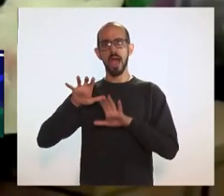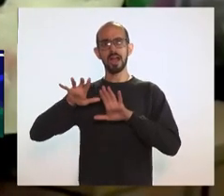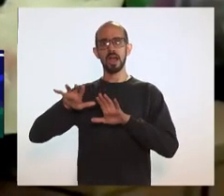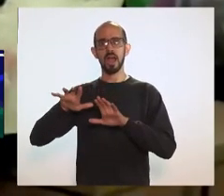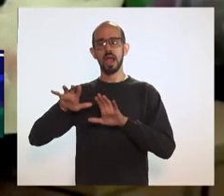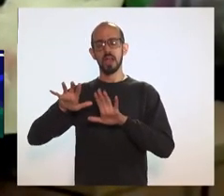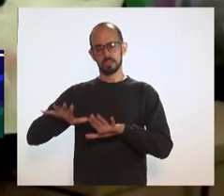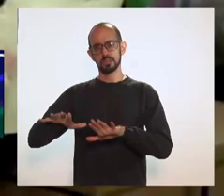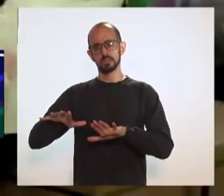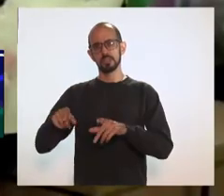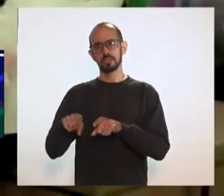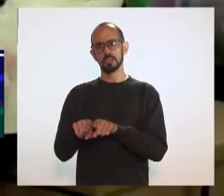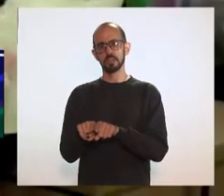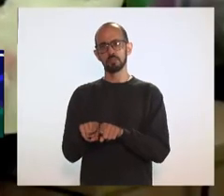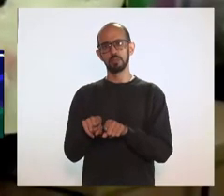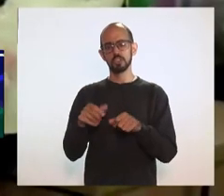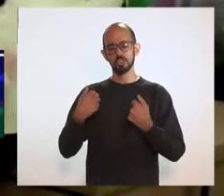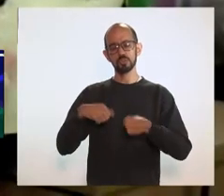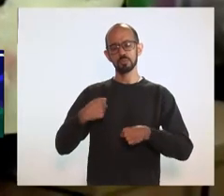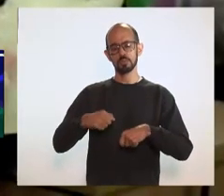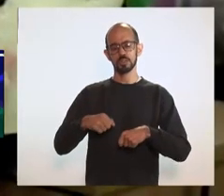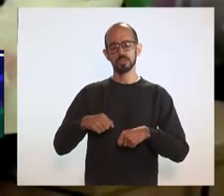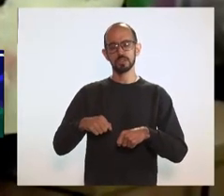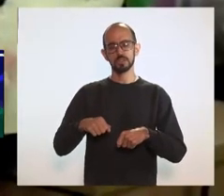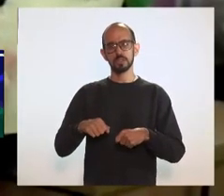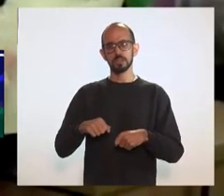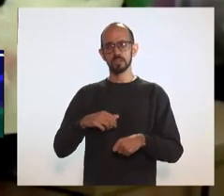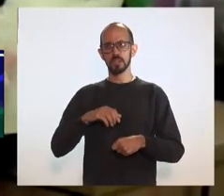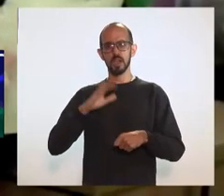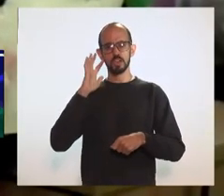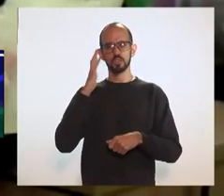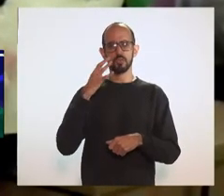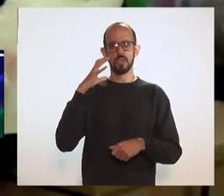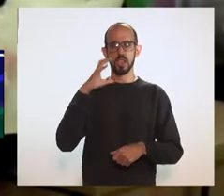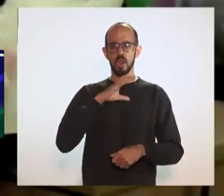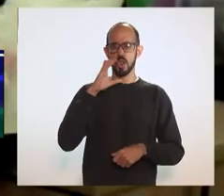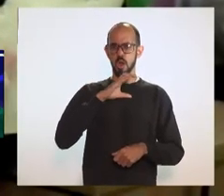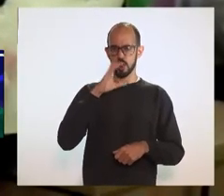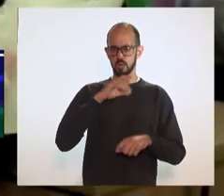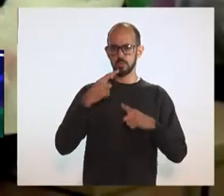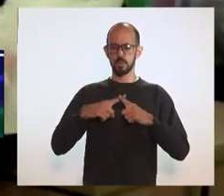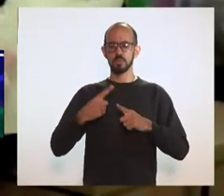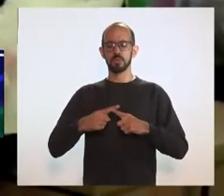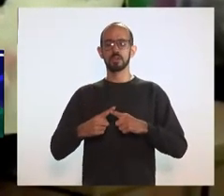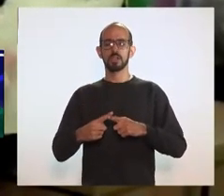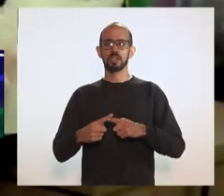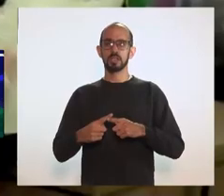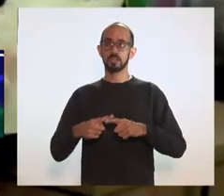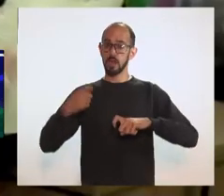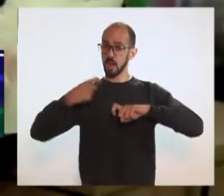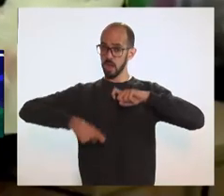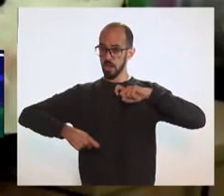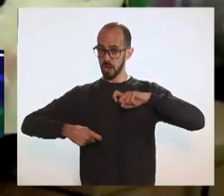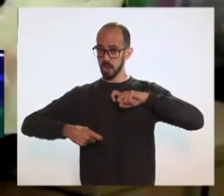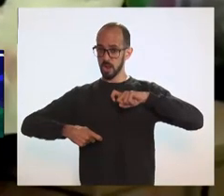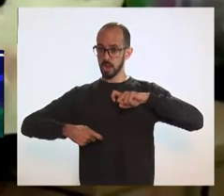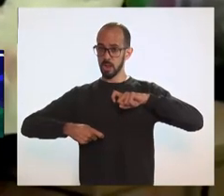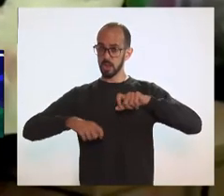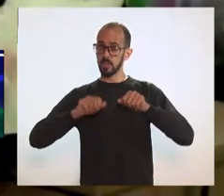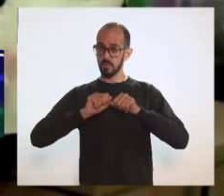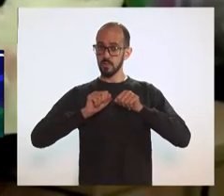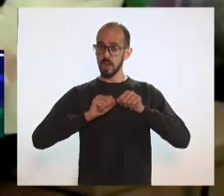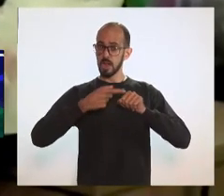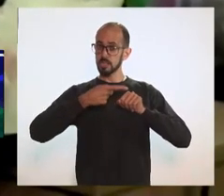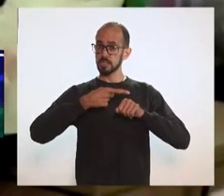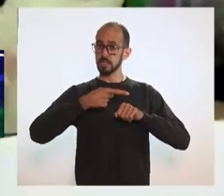Nós precisamos tomar providência com relação a esses casos. Muitas das vezes, esses estupradores, porque aqui, nesse relato,